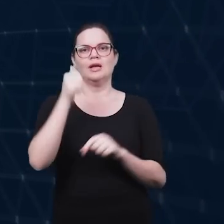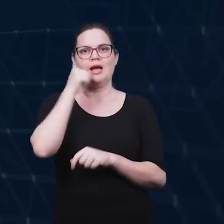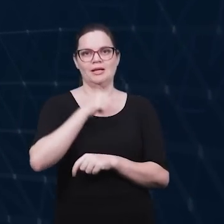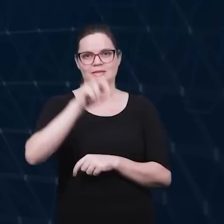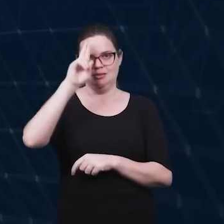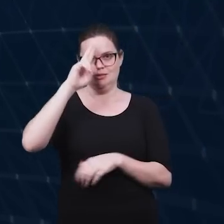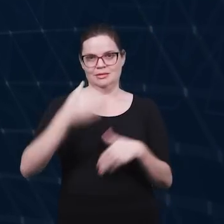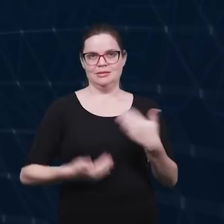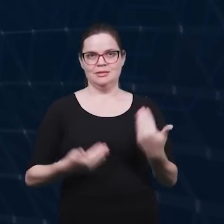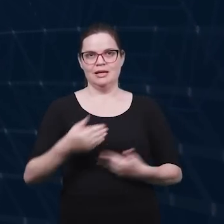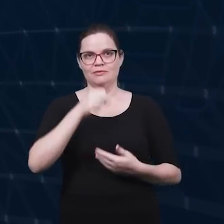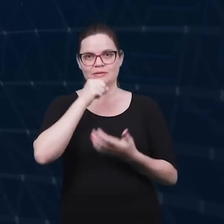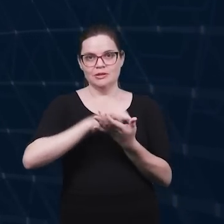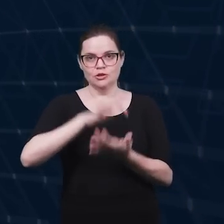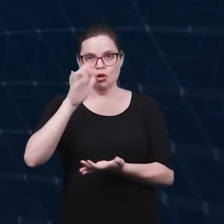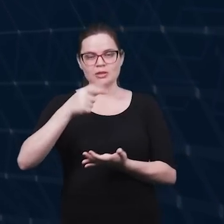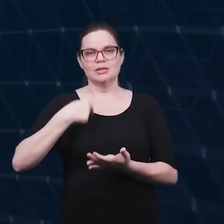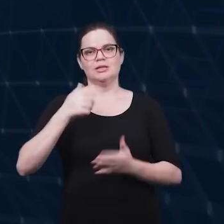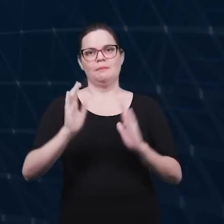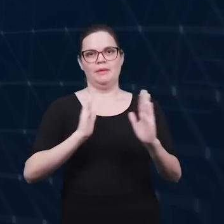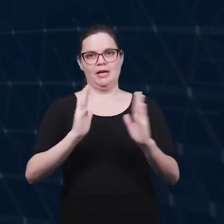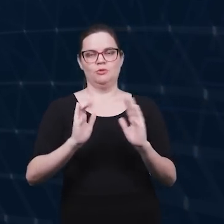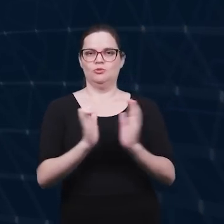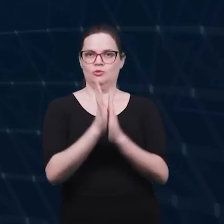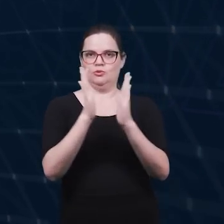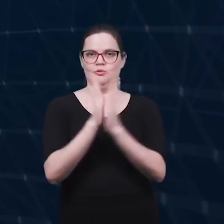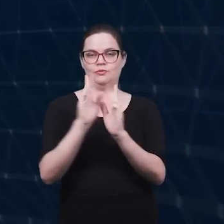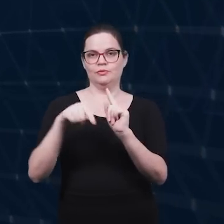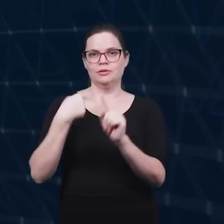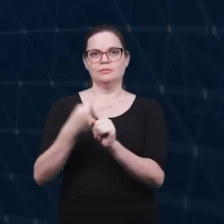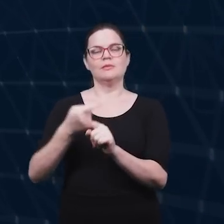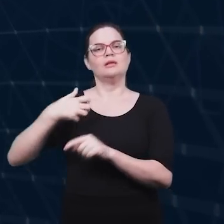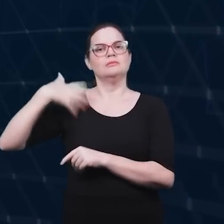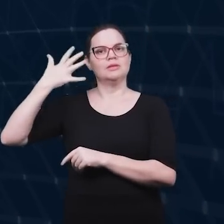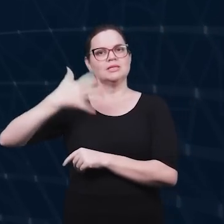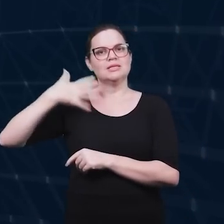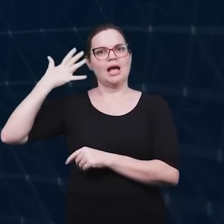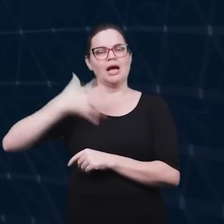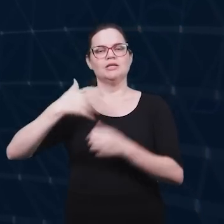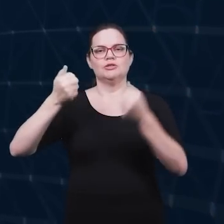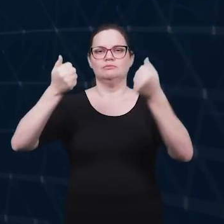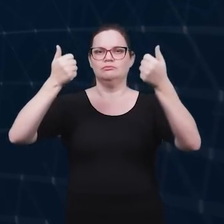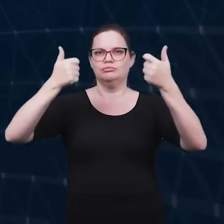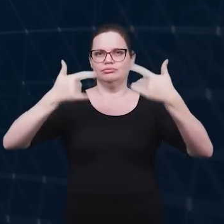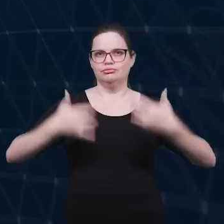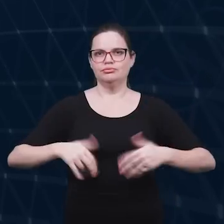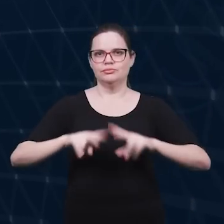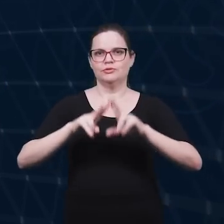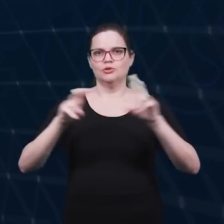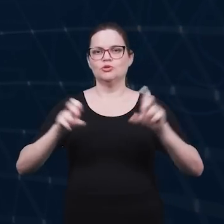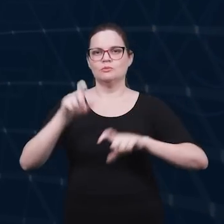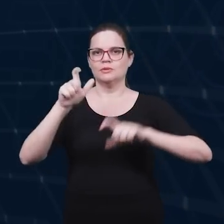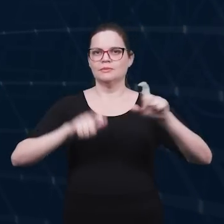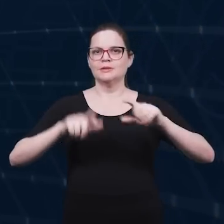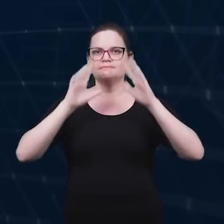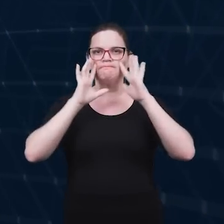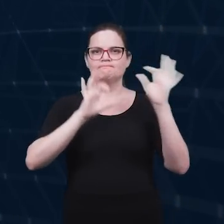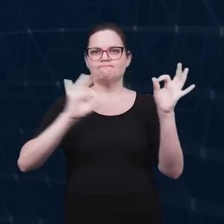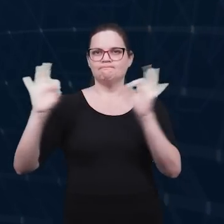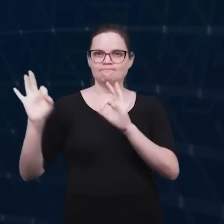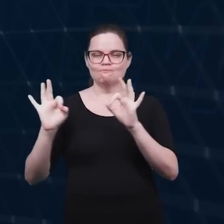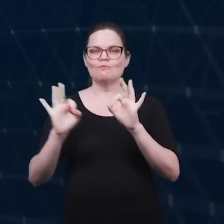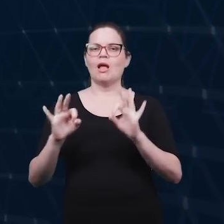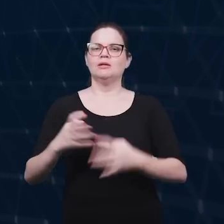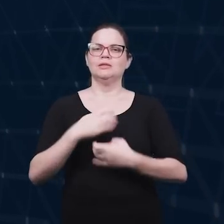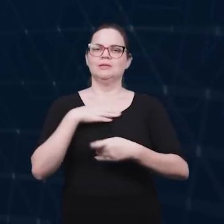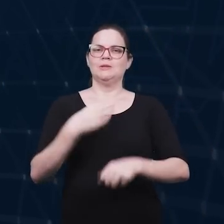nossas irmãs, idosas senhoras de frente, e uma mensagem marcada por grande quebrantamento dos irmãos e visitantes que